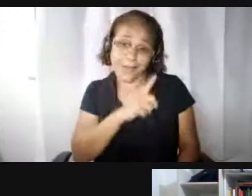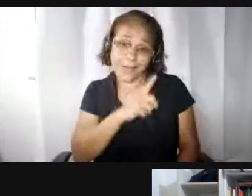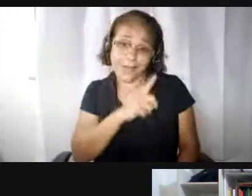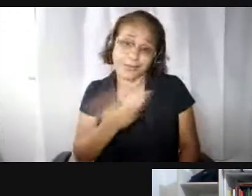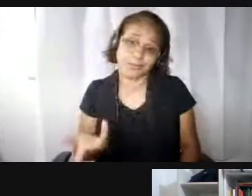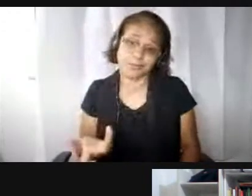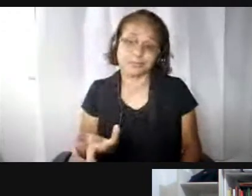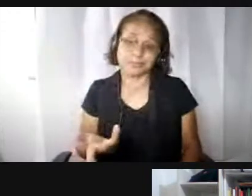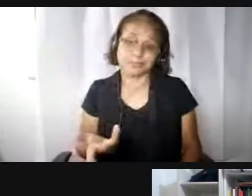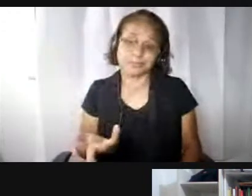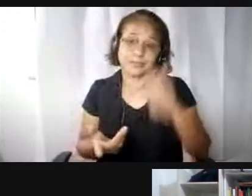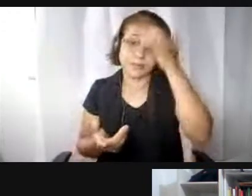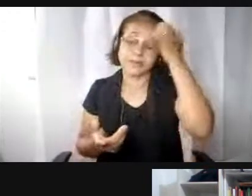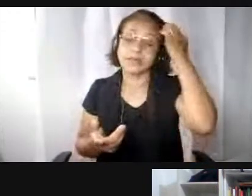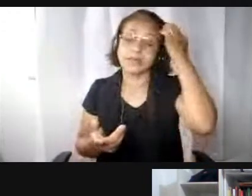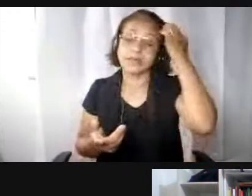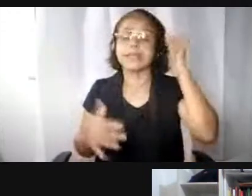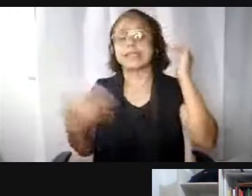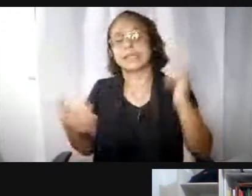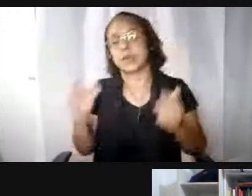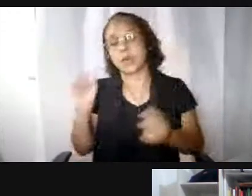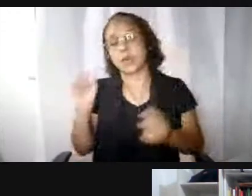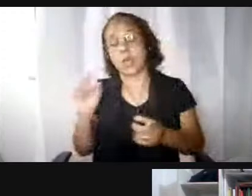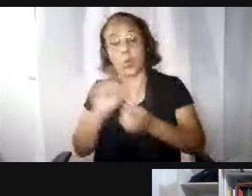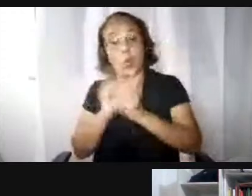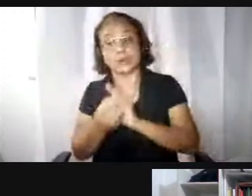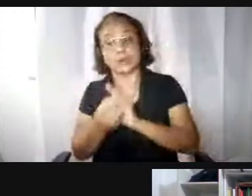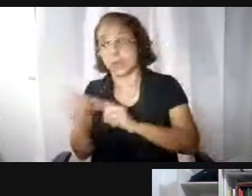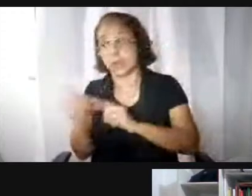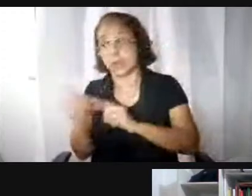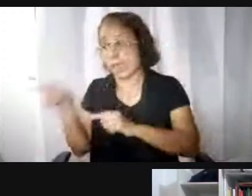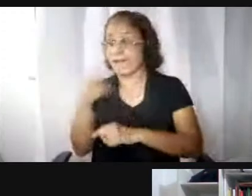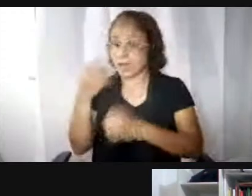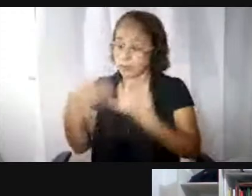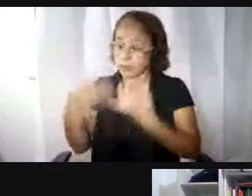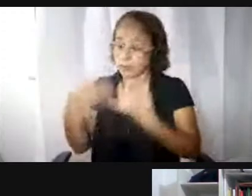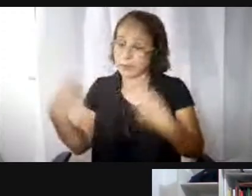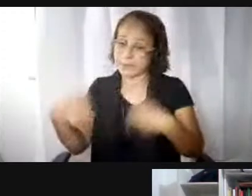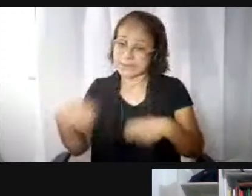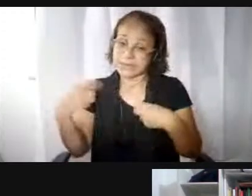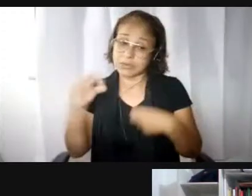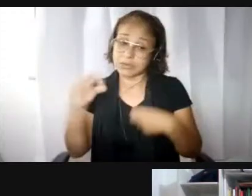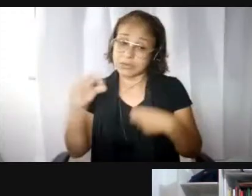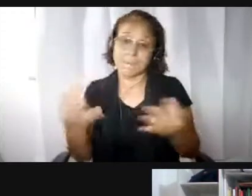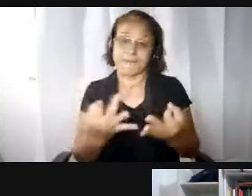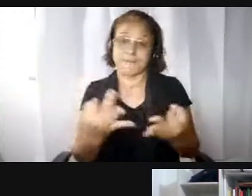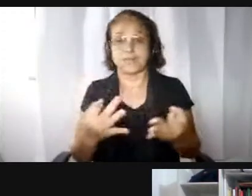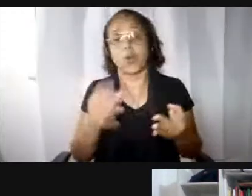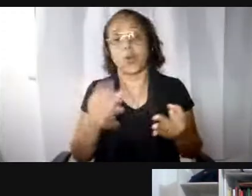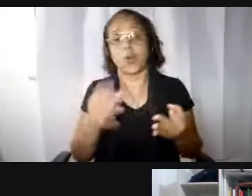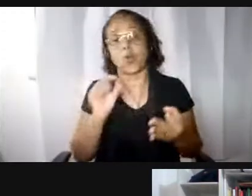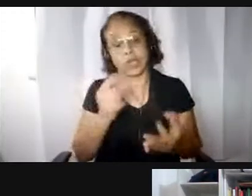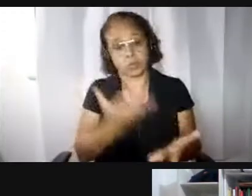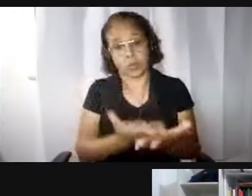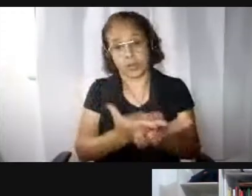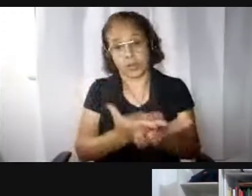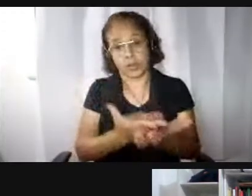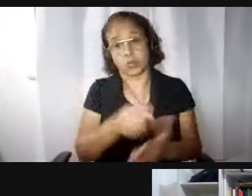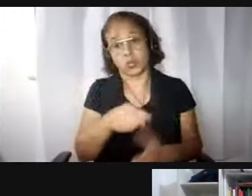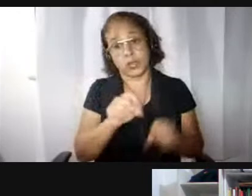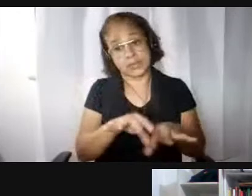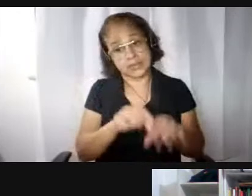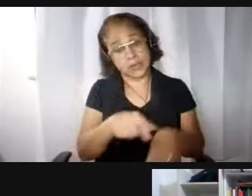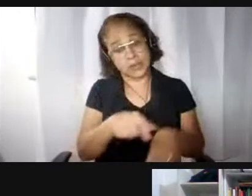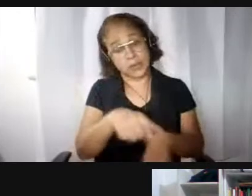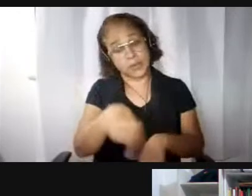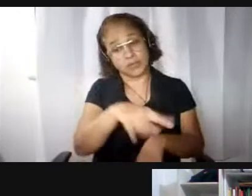perfeição e sem coação. O contrário, né? Mas as famílias estão pedindo ao inspetor, o Eusébio, né? Acho que o Eusébio de